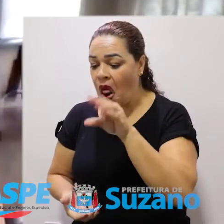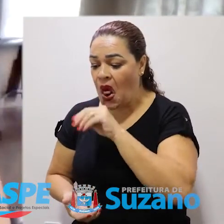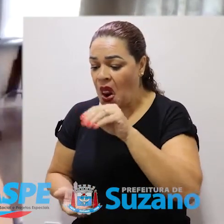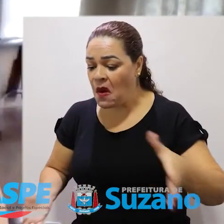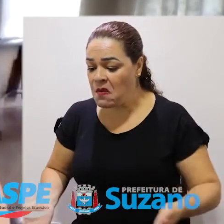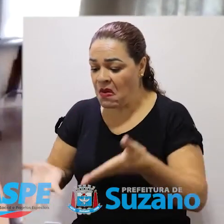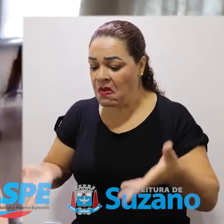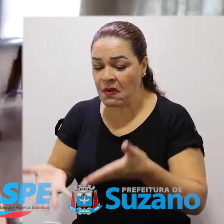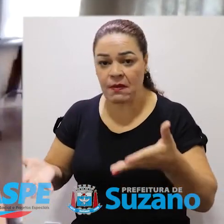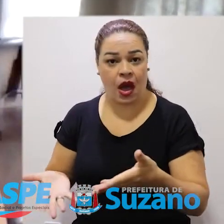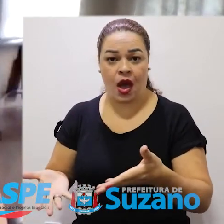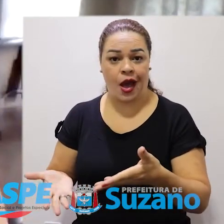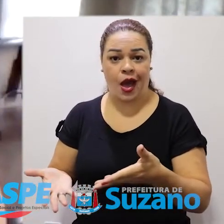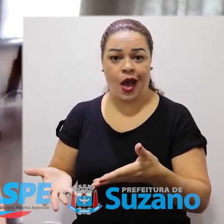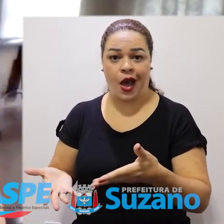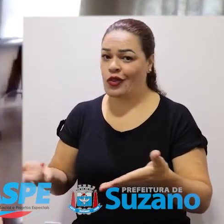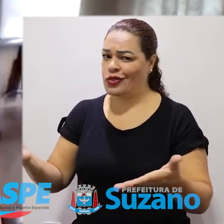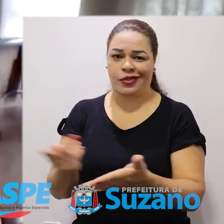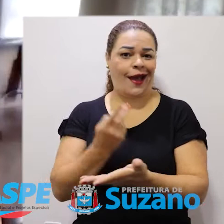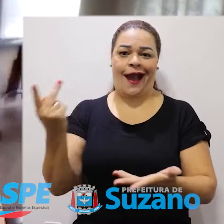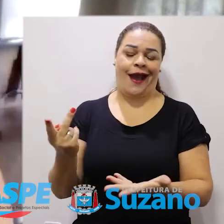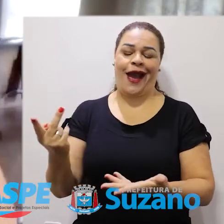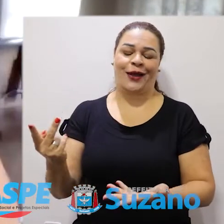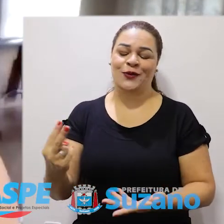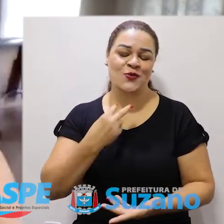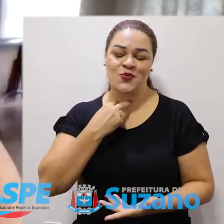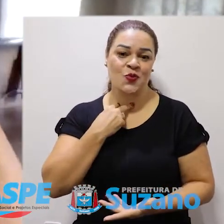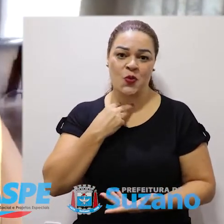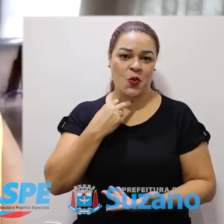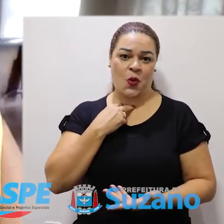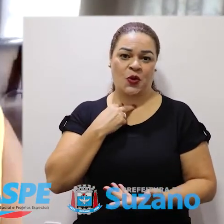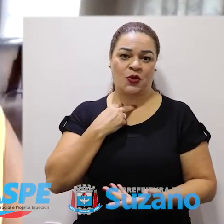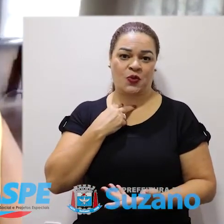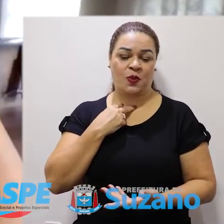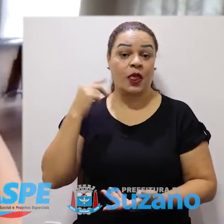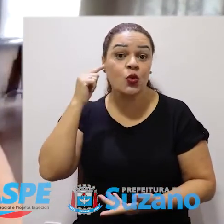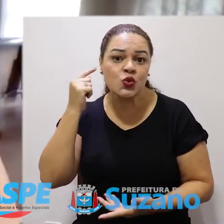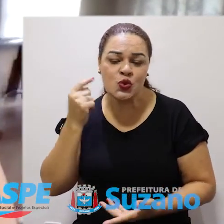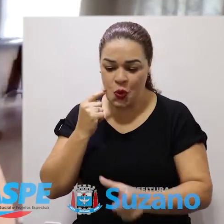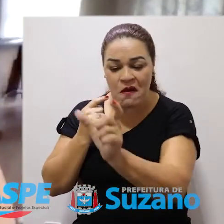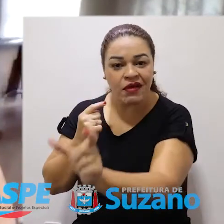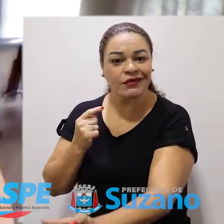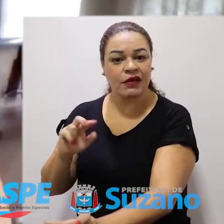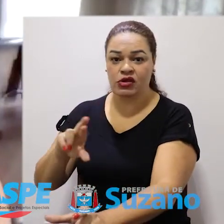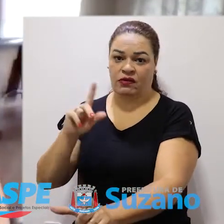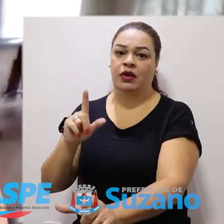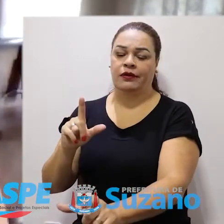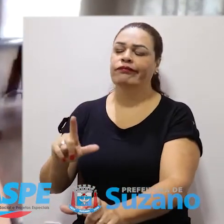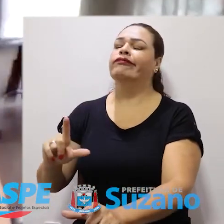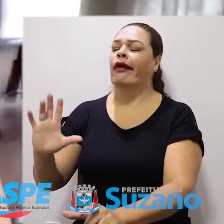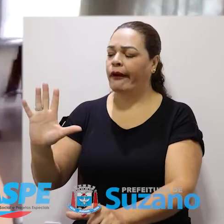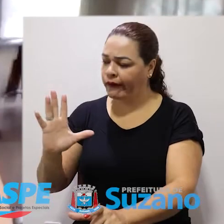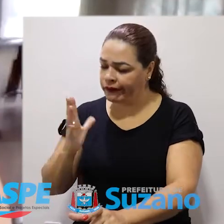inserção para crianças surdas. Então, crianças surdas não adianta você mostrar para ela, né? Acontece